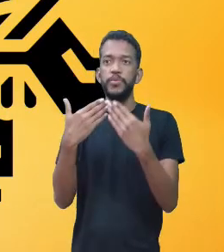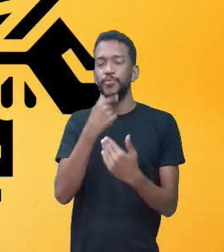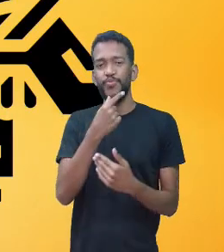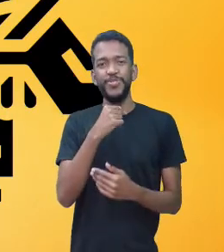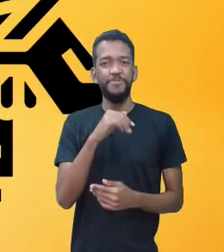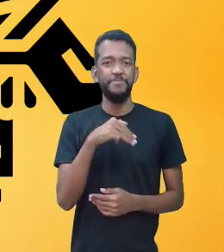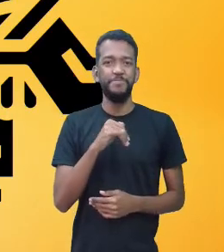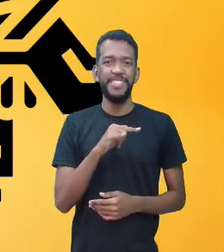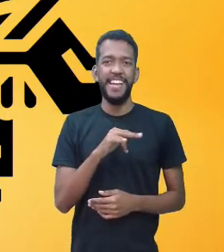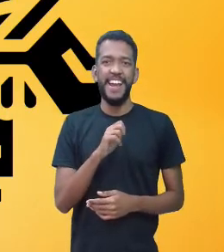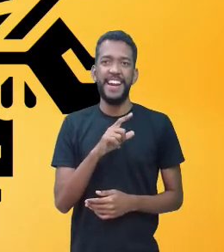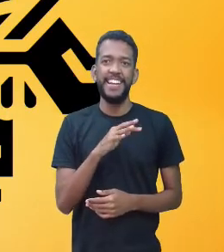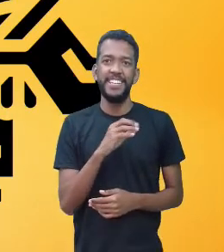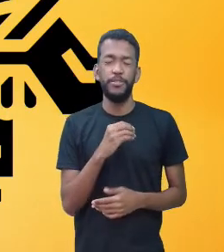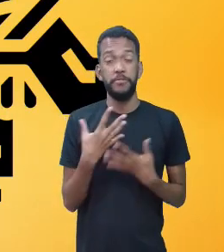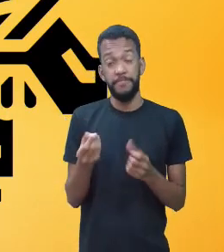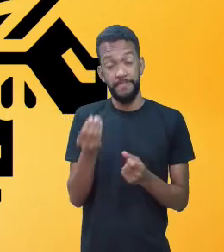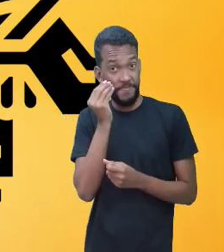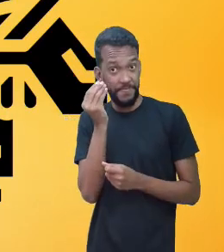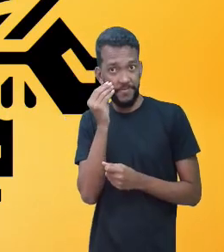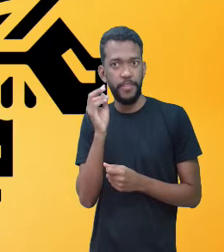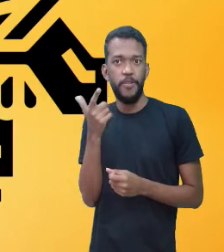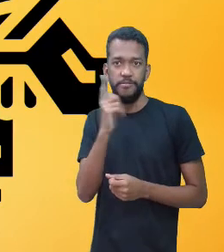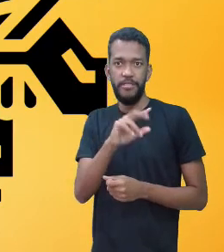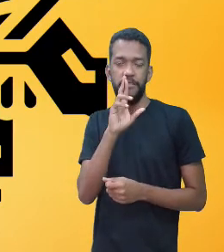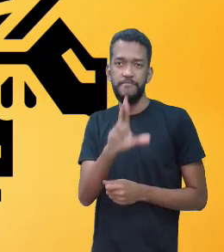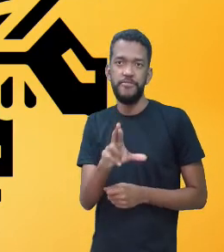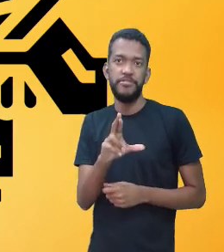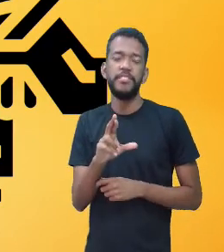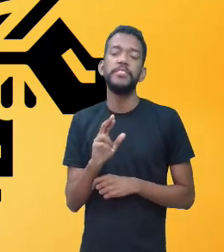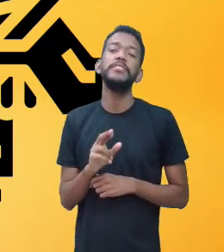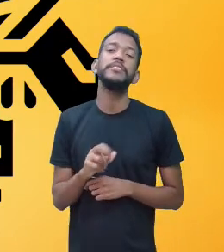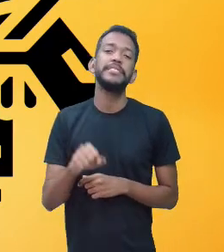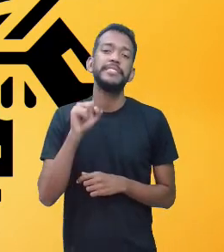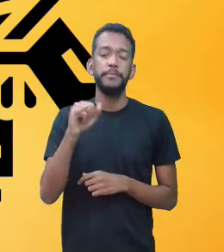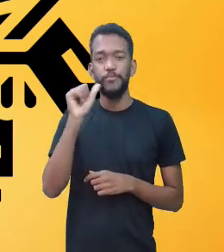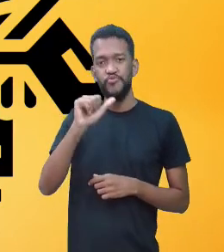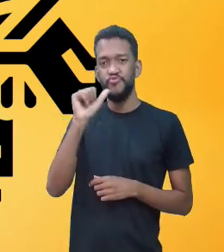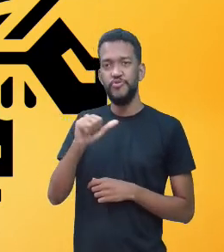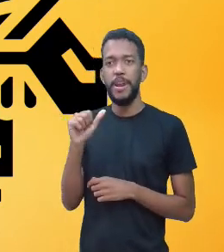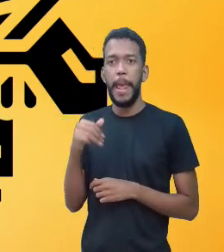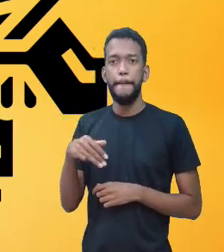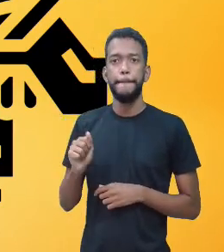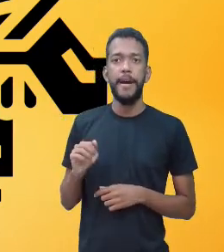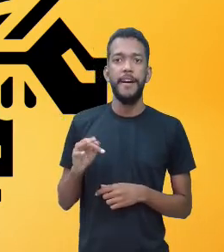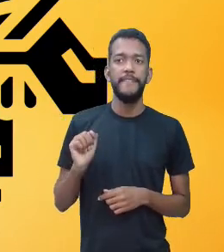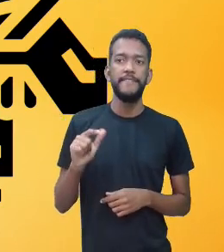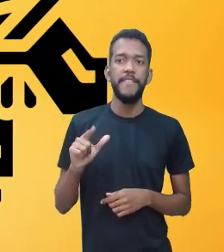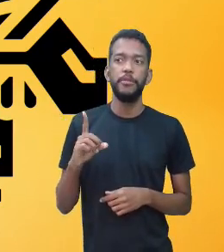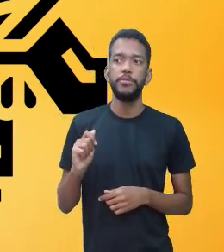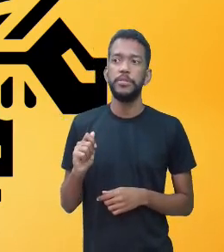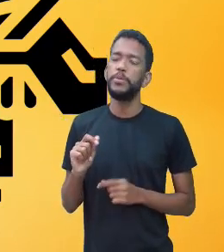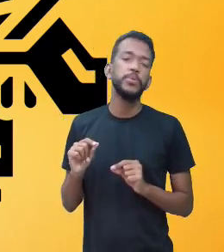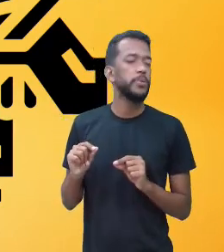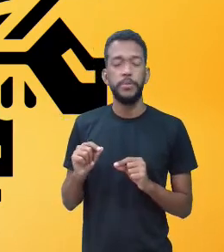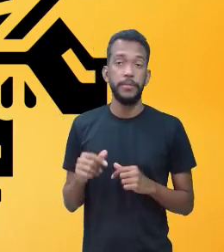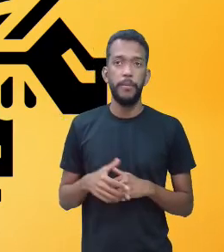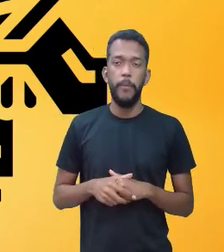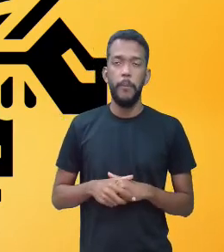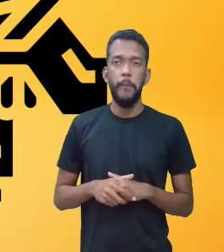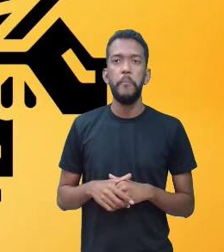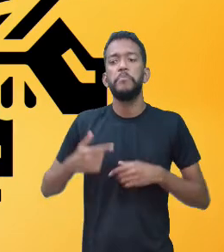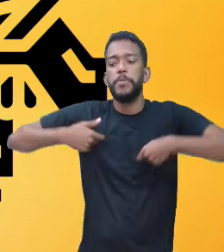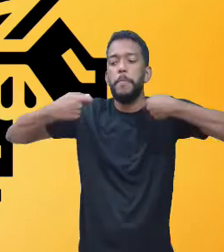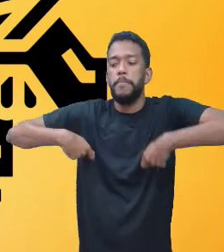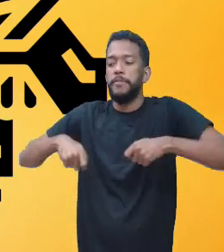Miguelito e vamos ver se a gente consegue responder a questão que Mafalda está trazendo para Miguelito. Ela diz, tenho que